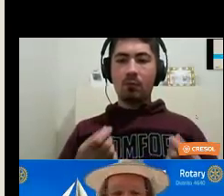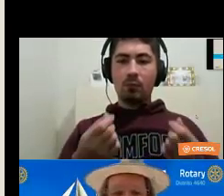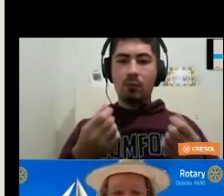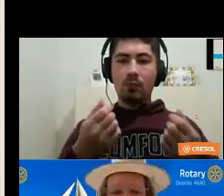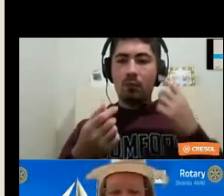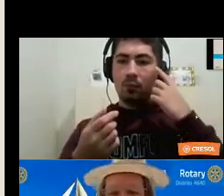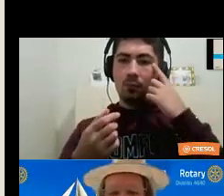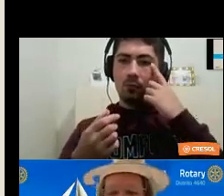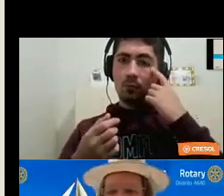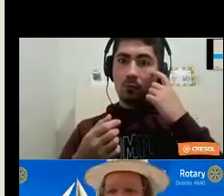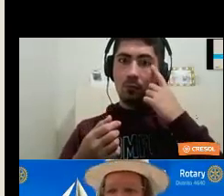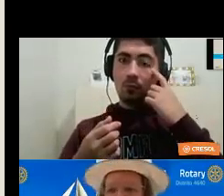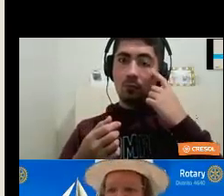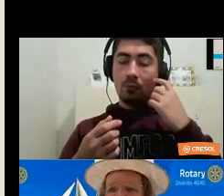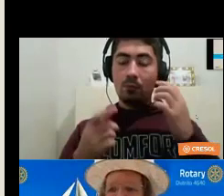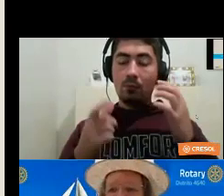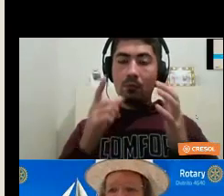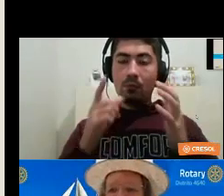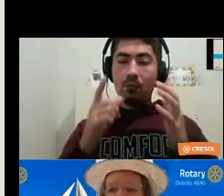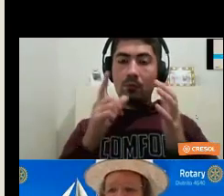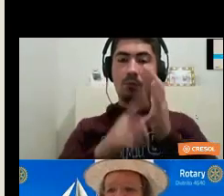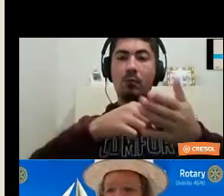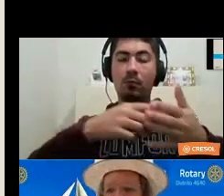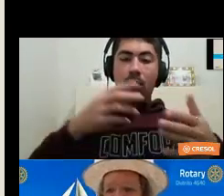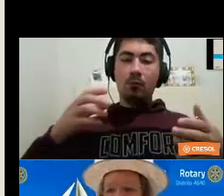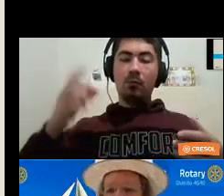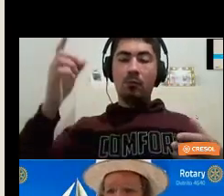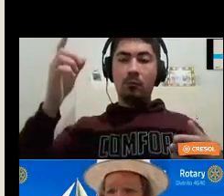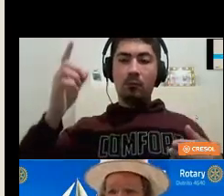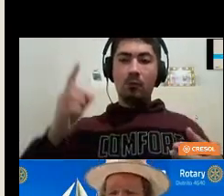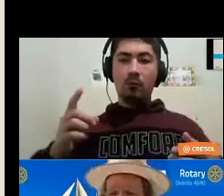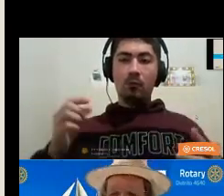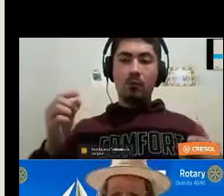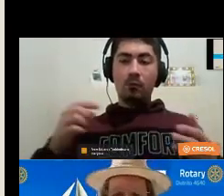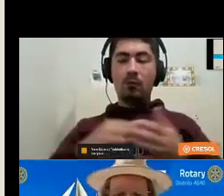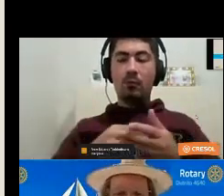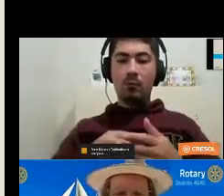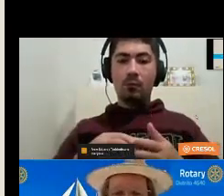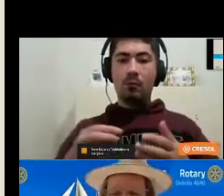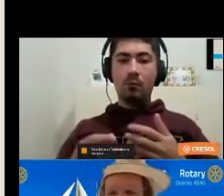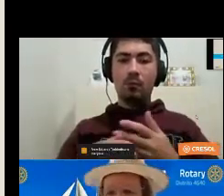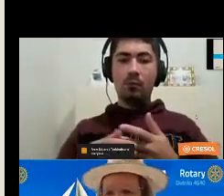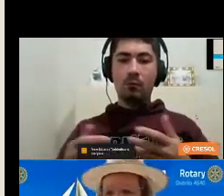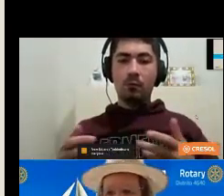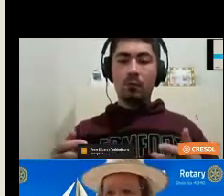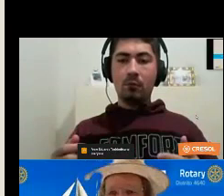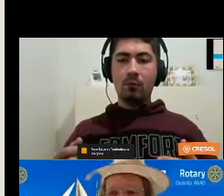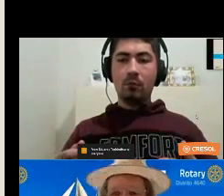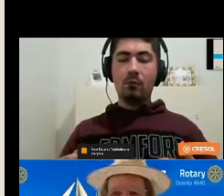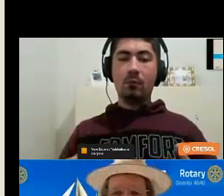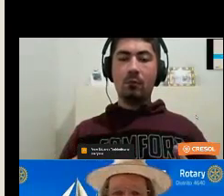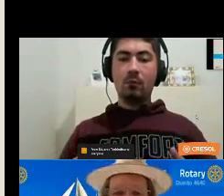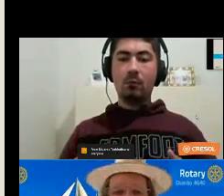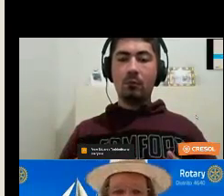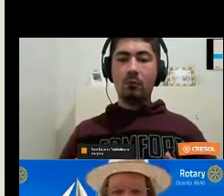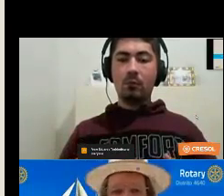metas de cada clube, as metas do distrito, né? Aproveitando o gancho aí das falas do Maurício, do Eduardo, do próprio Pagnozzi,